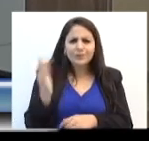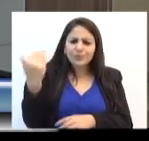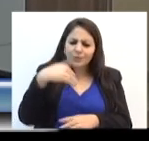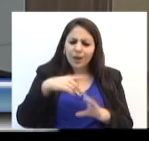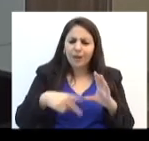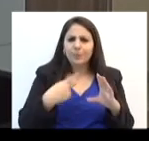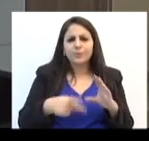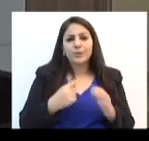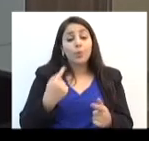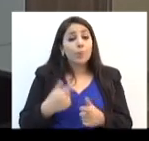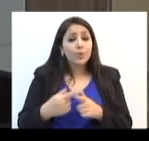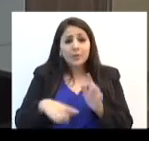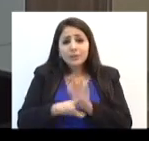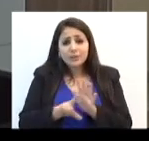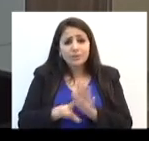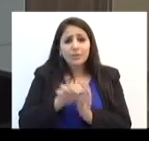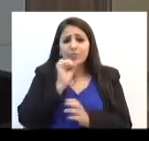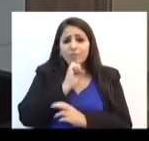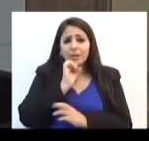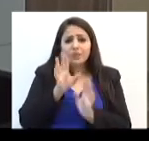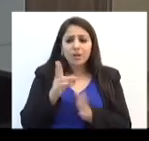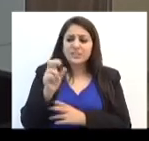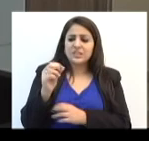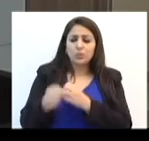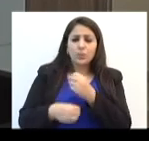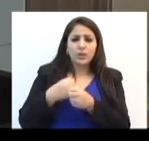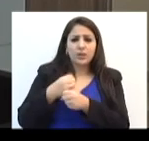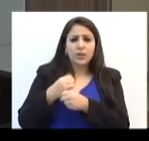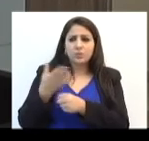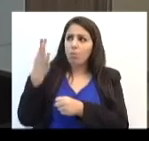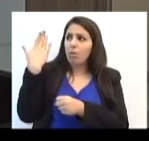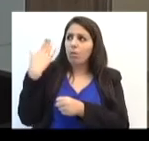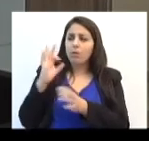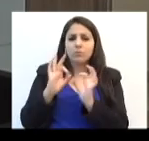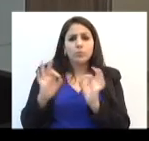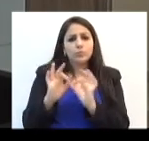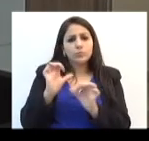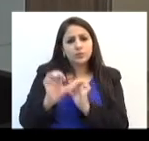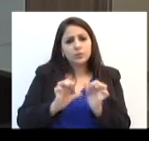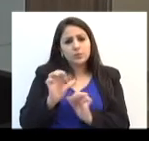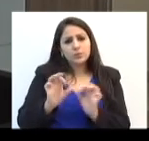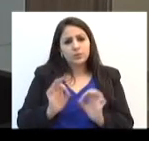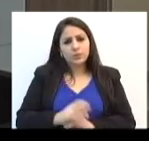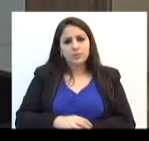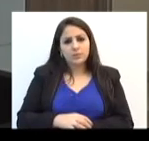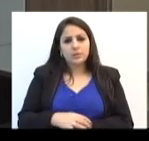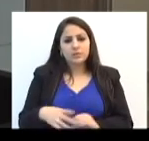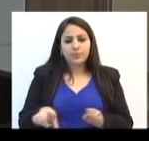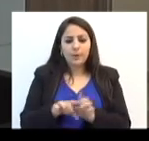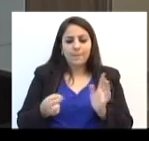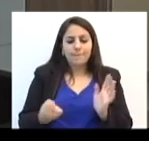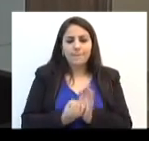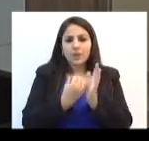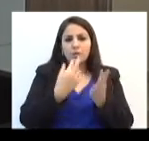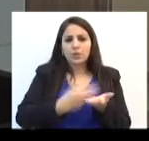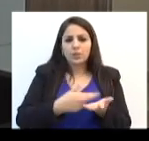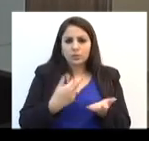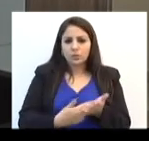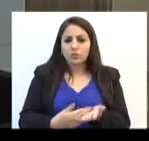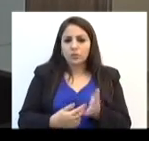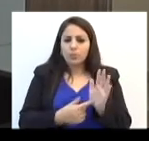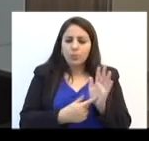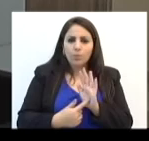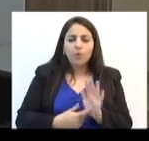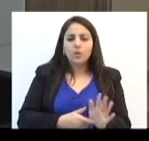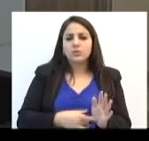porque a legislação é muito antiga, já são quase 50 anos de nenhuma mudança. O marco regulatório ele demonstra e reafirma